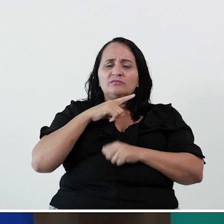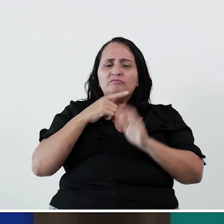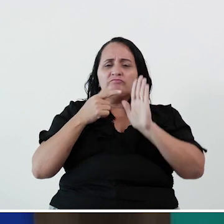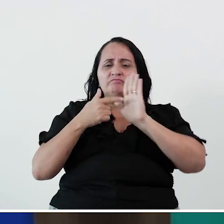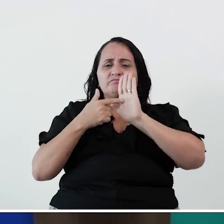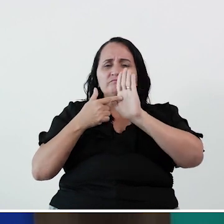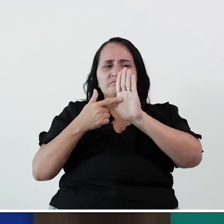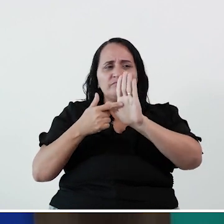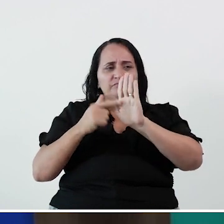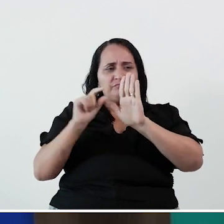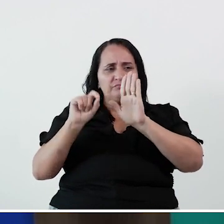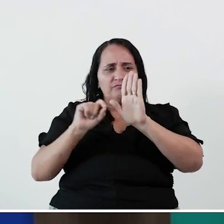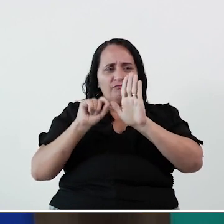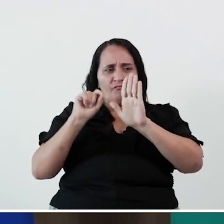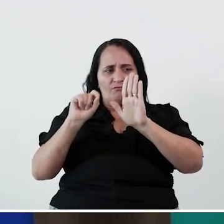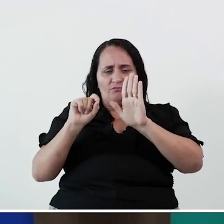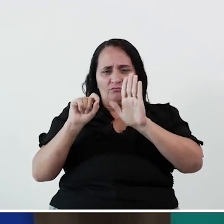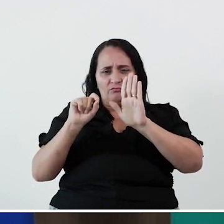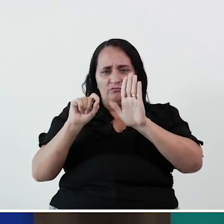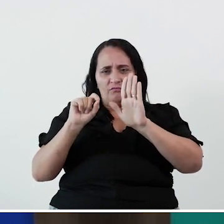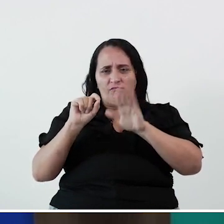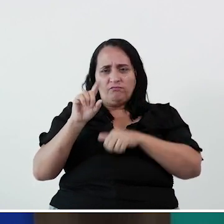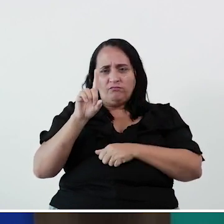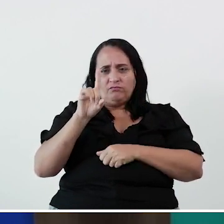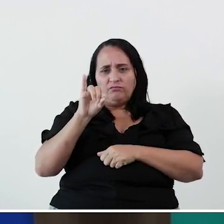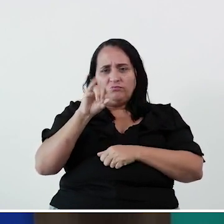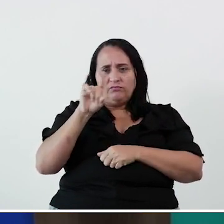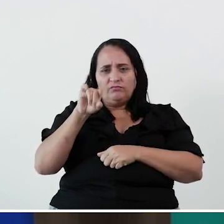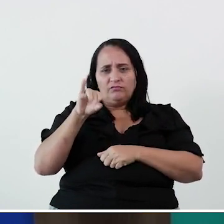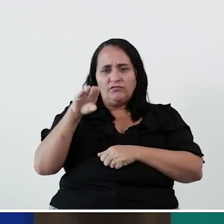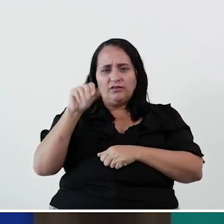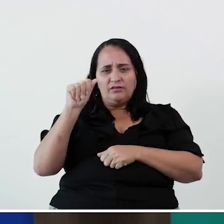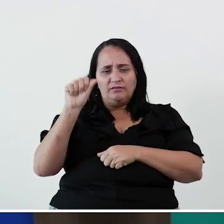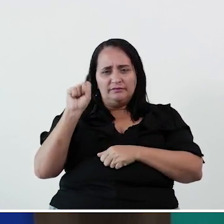chamadas dízimais